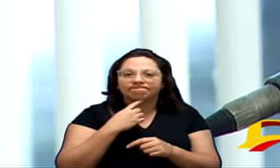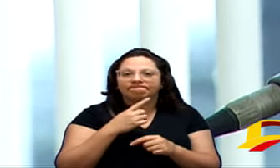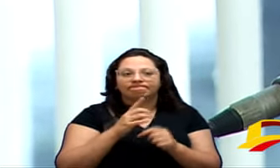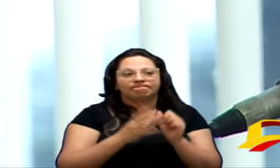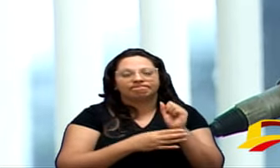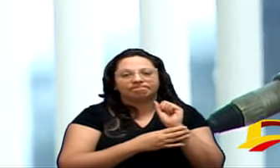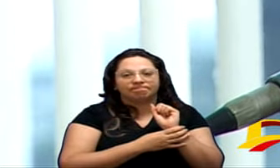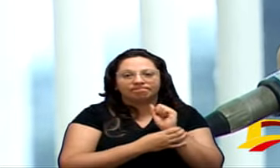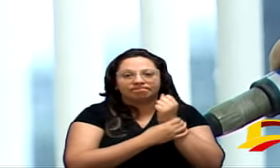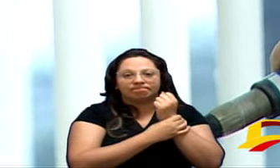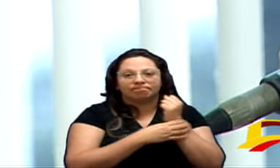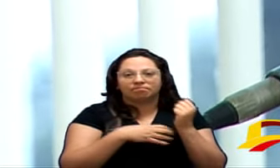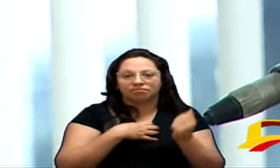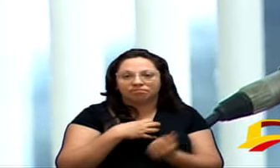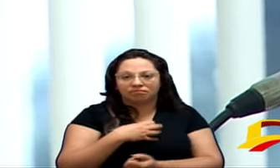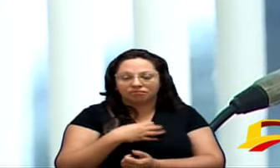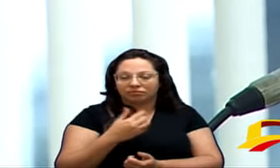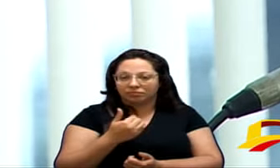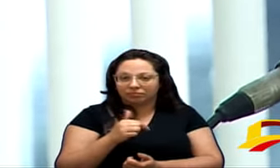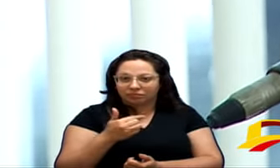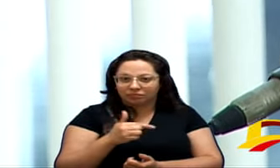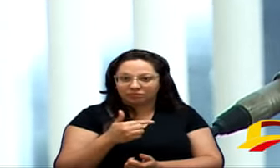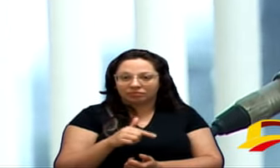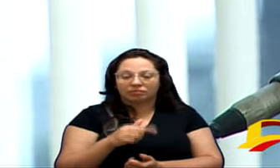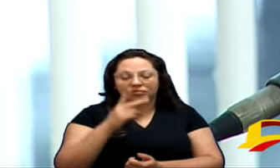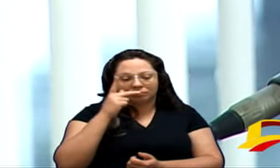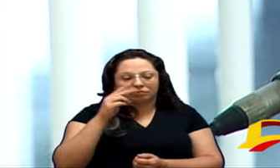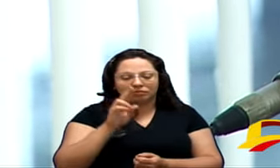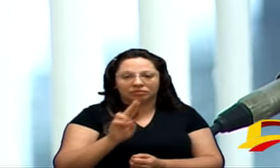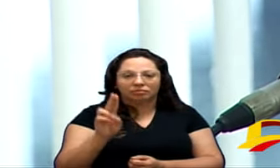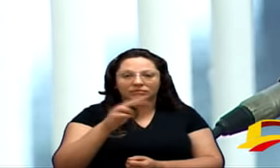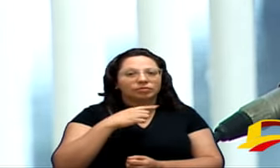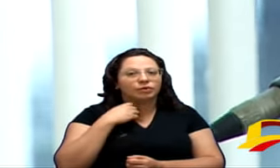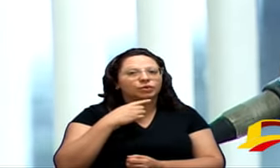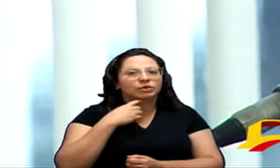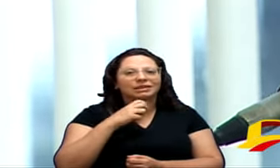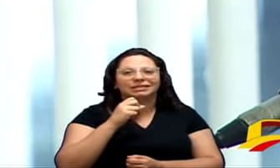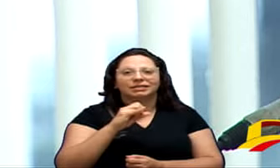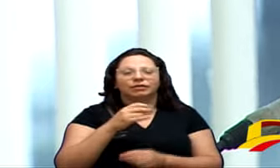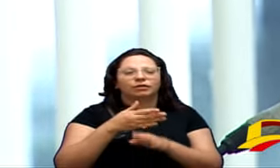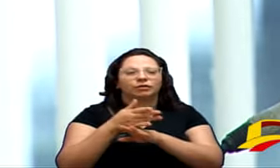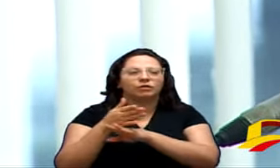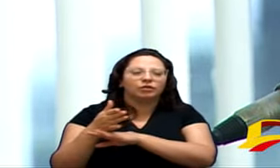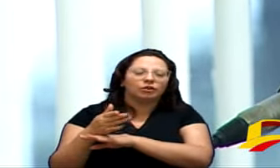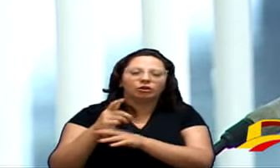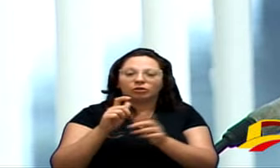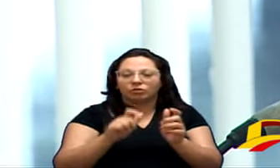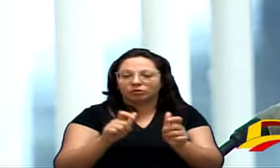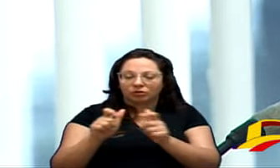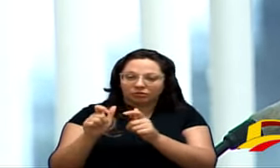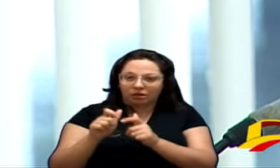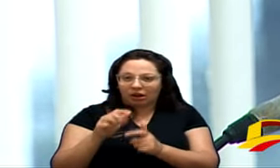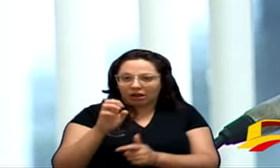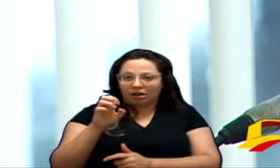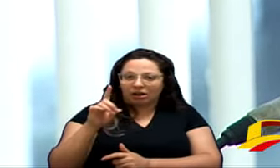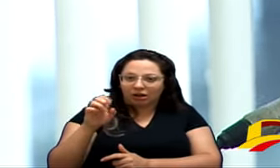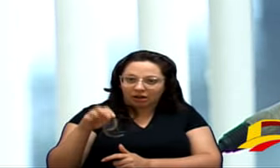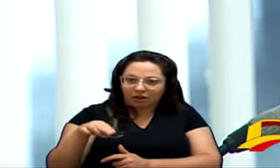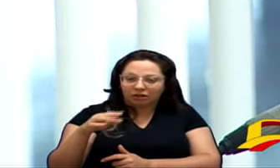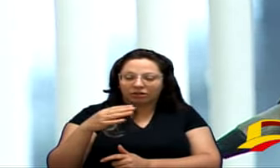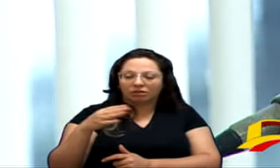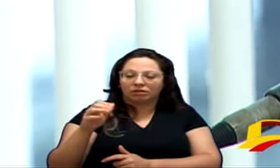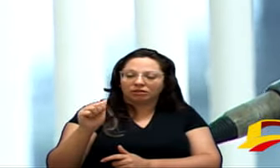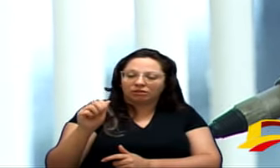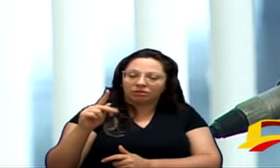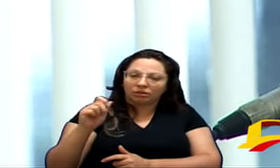presente para dar esse respaldo para que a população possa usar se você for em qualquer uma dessas áreas lá na Eden Aparecidinha